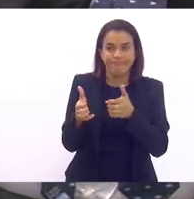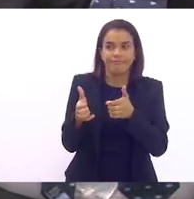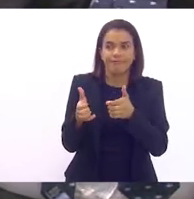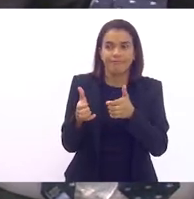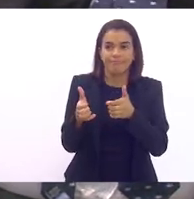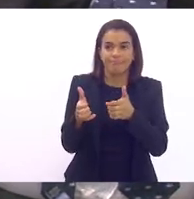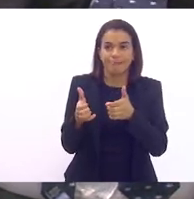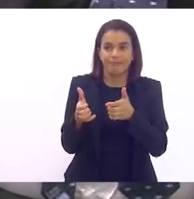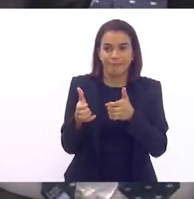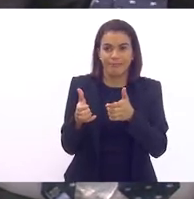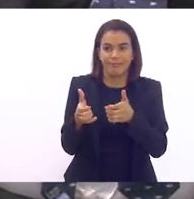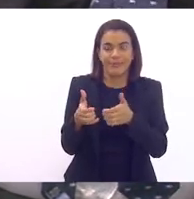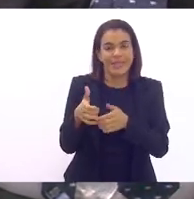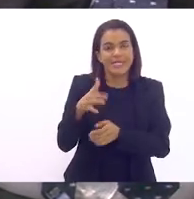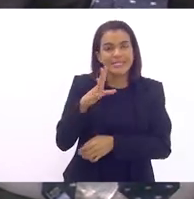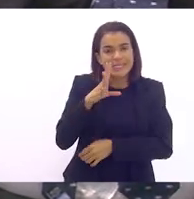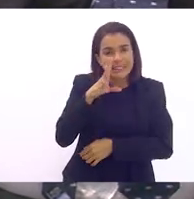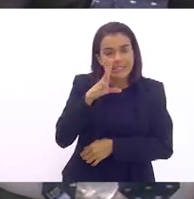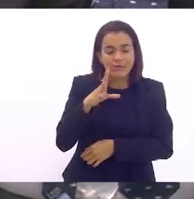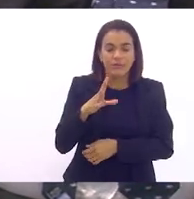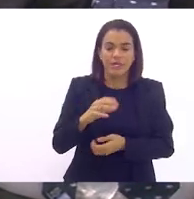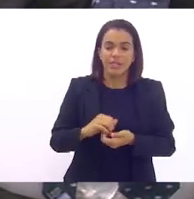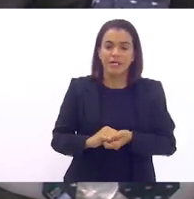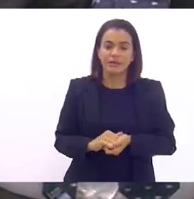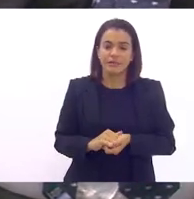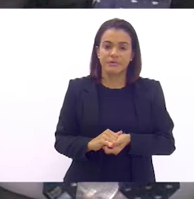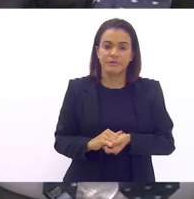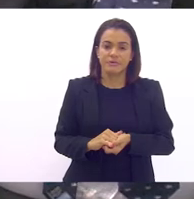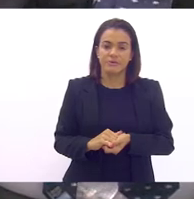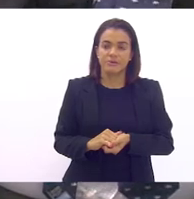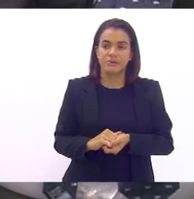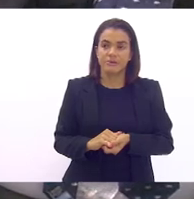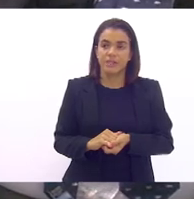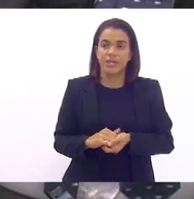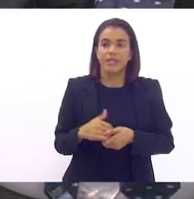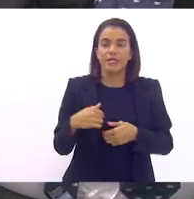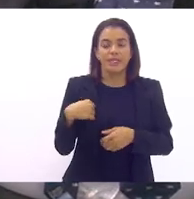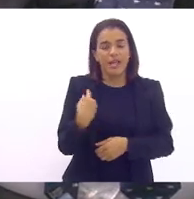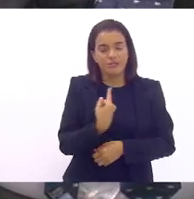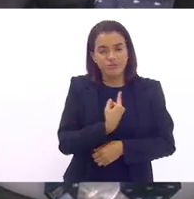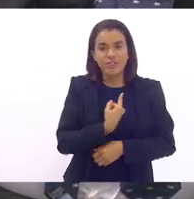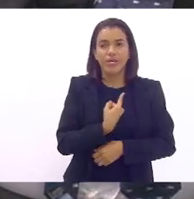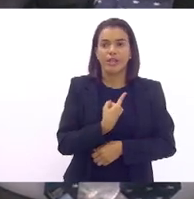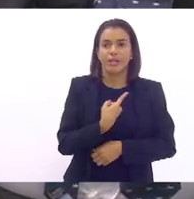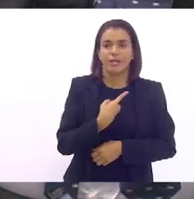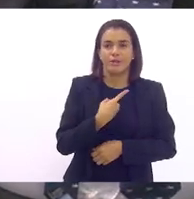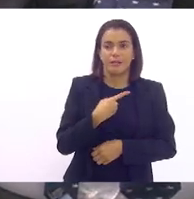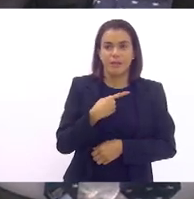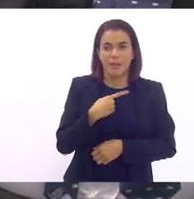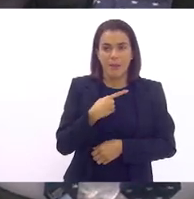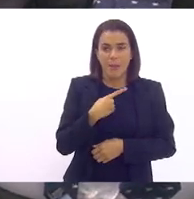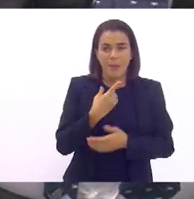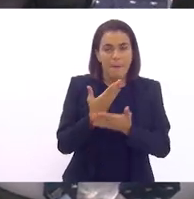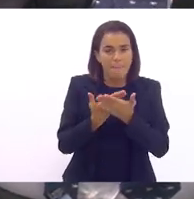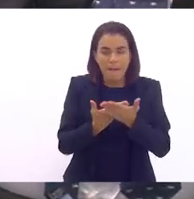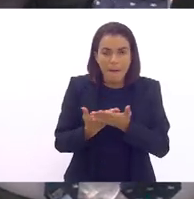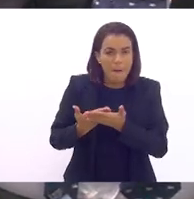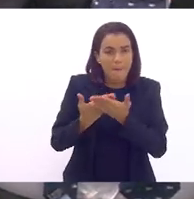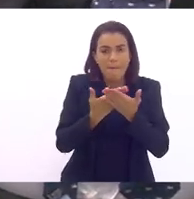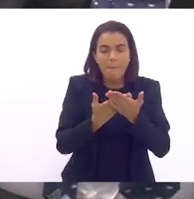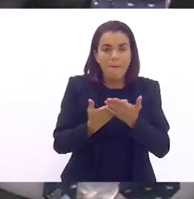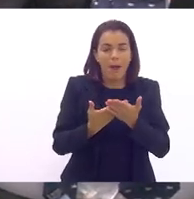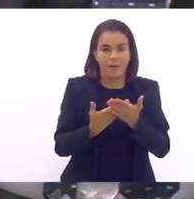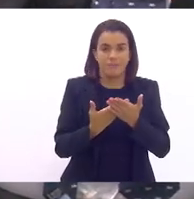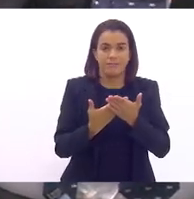muito candente é de que a gente faça as contas não só nos quadradinhos